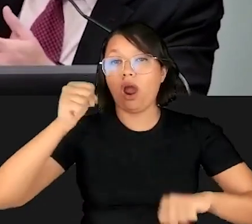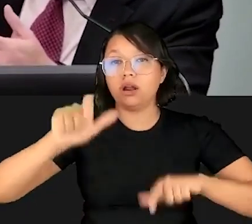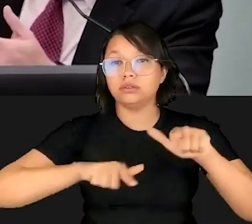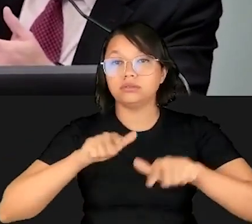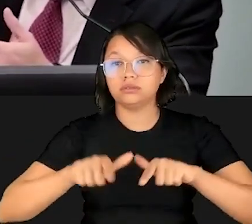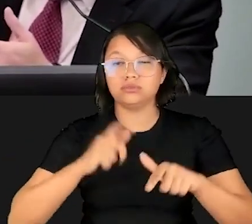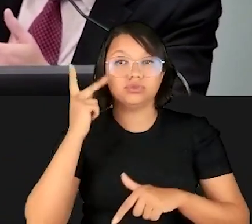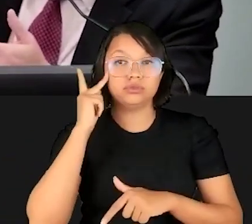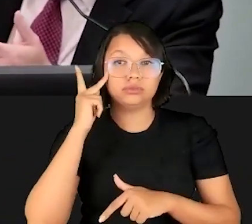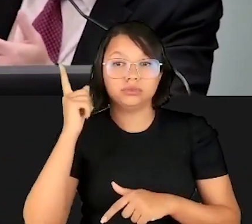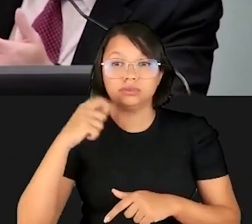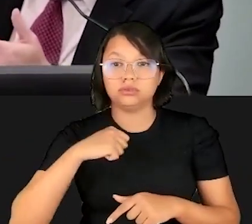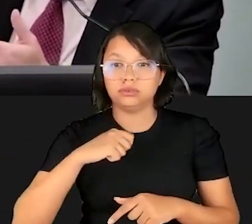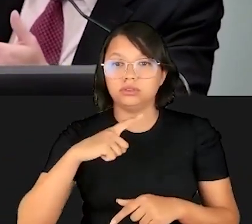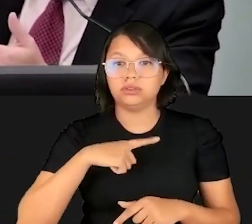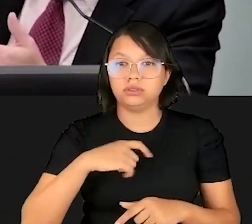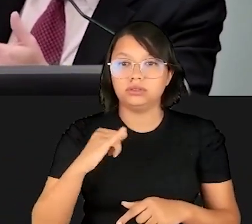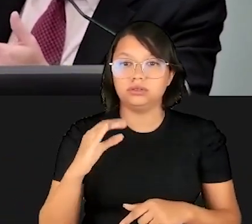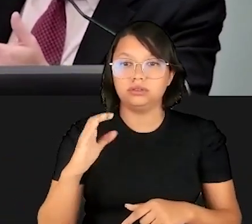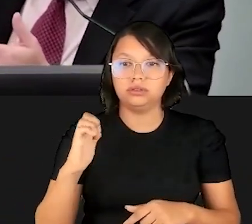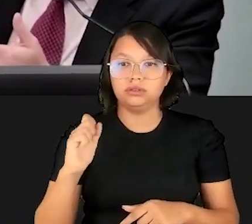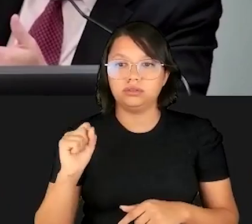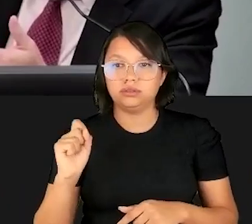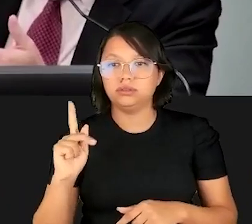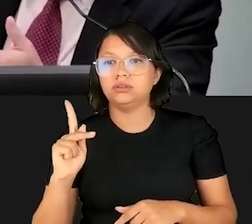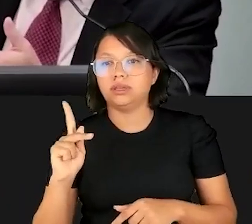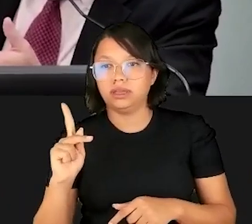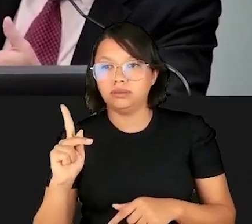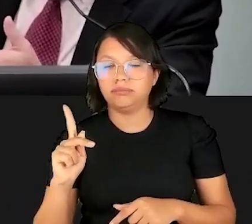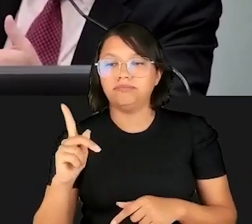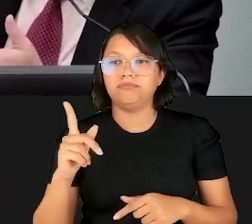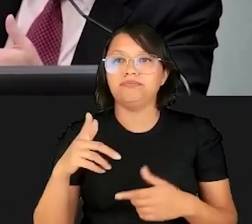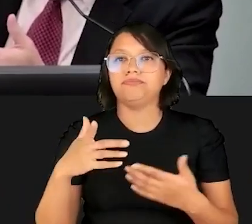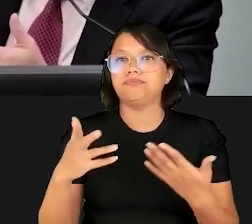Paulo, você tem o ICESP, que é a nossa instituição, mas você tem